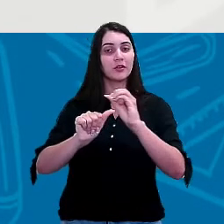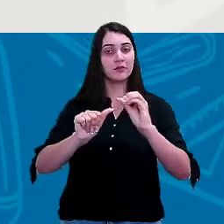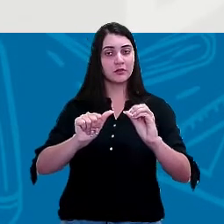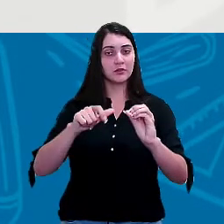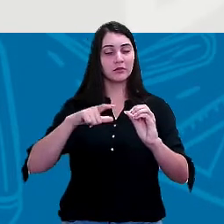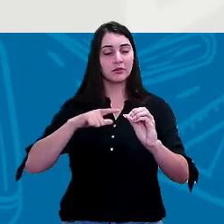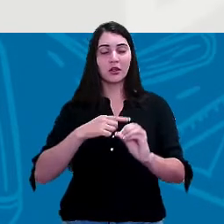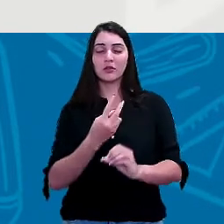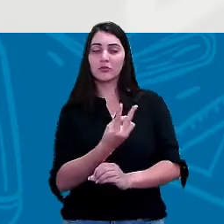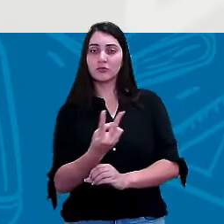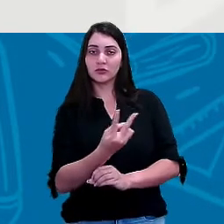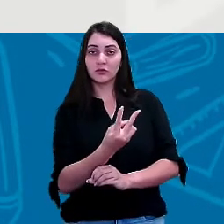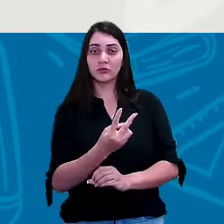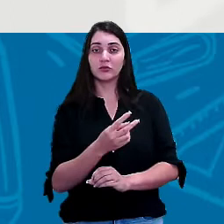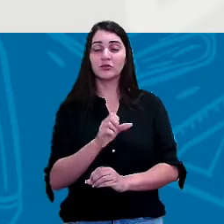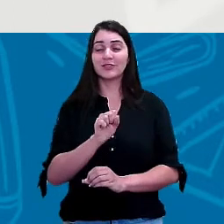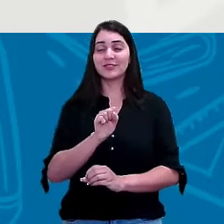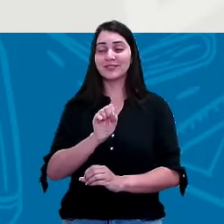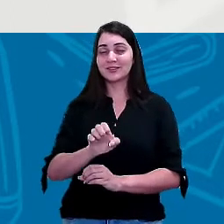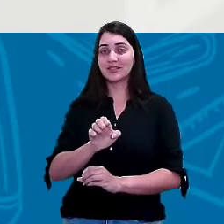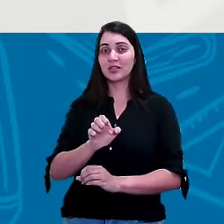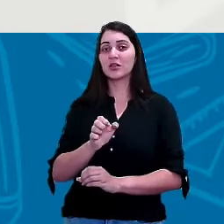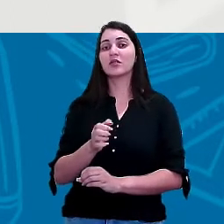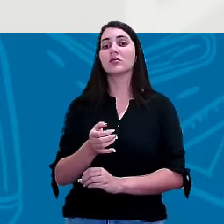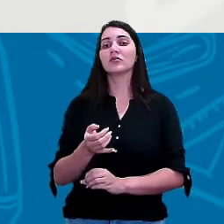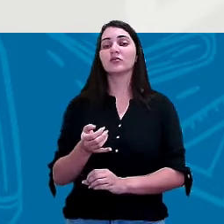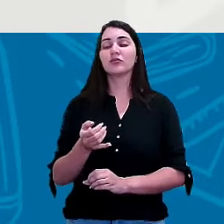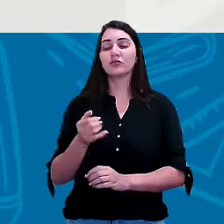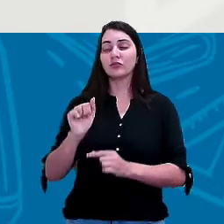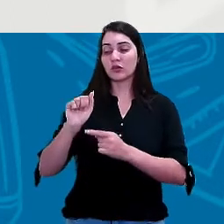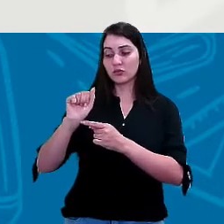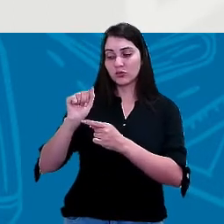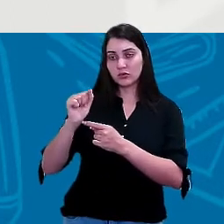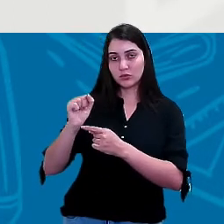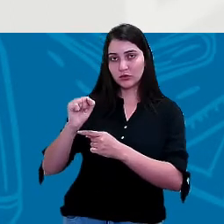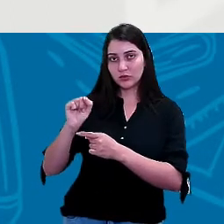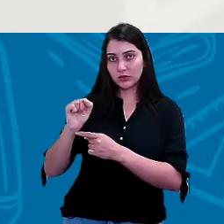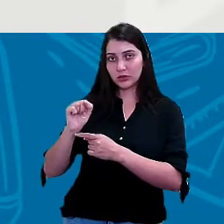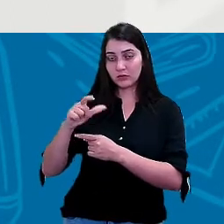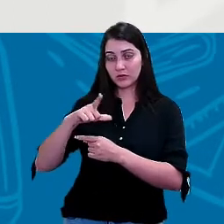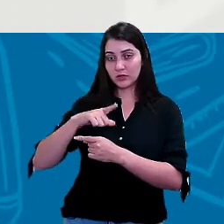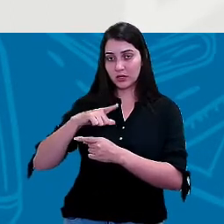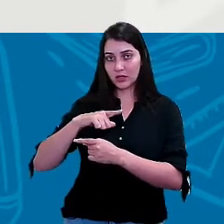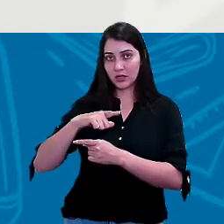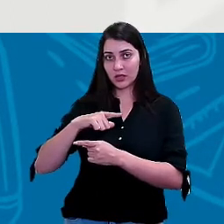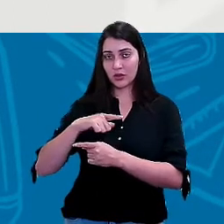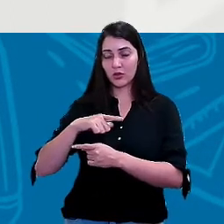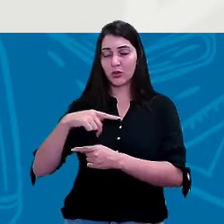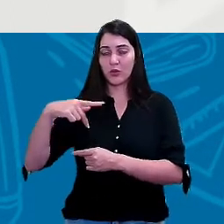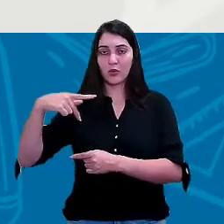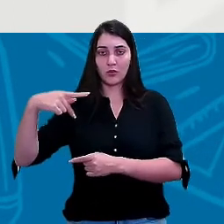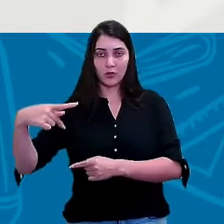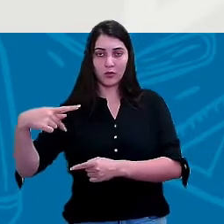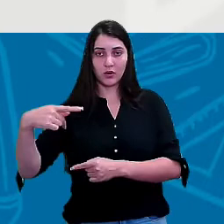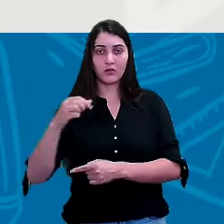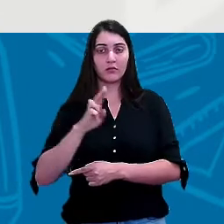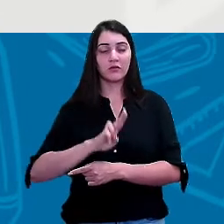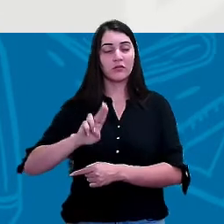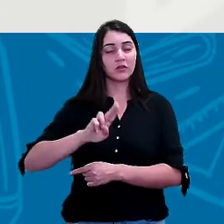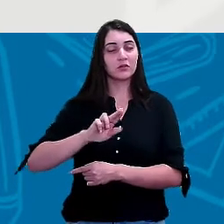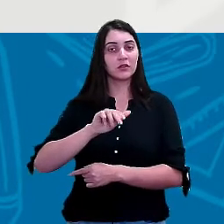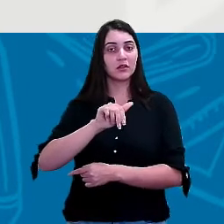pode optar. Se o substantivo ele está no plural, eu vou usar o as. Se